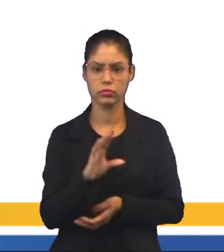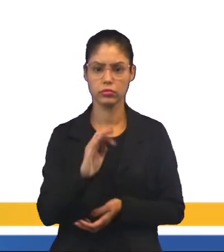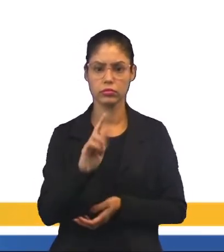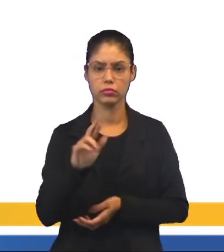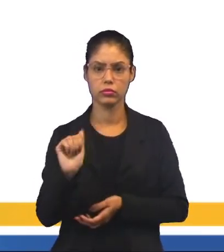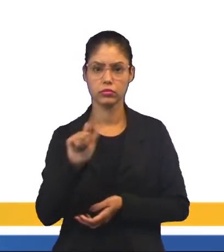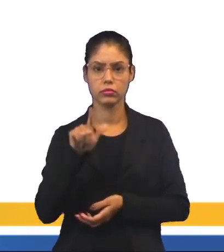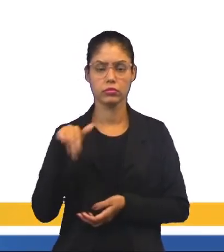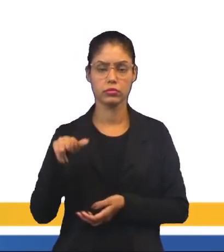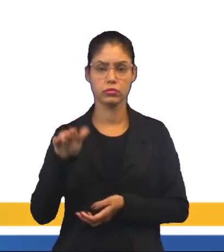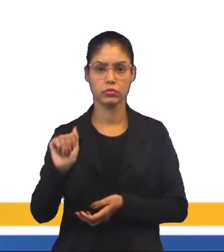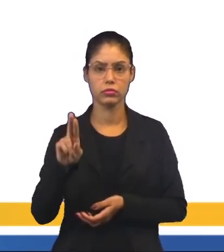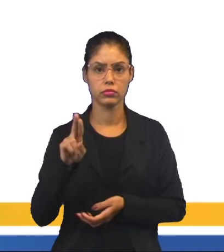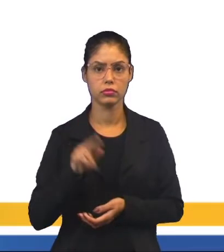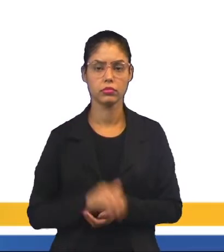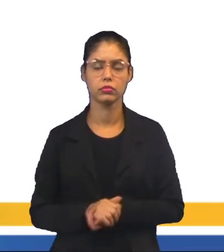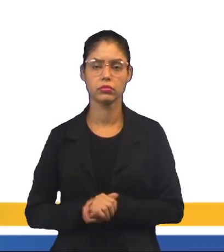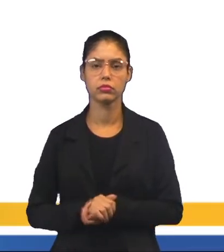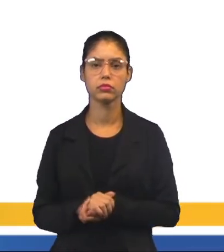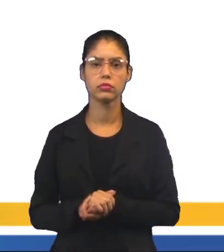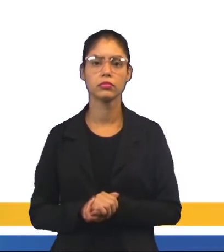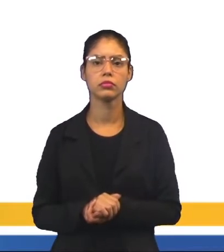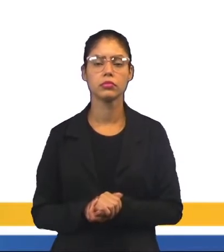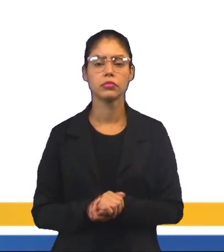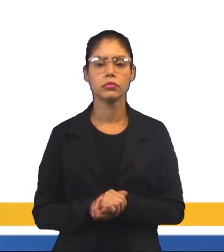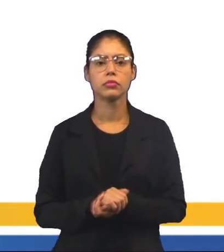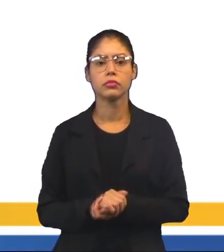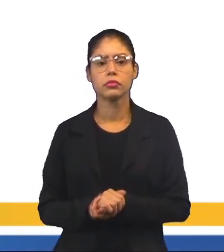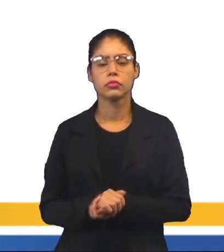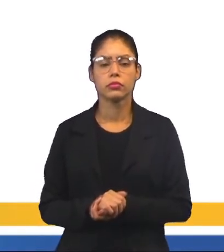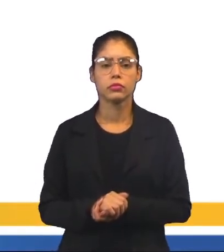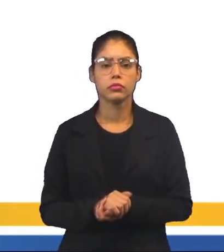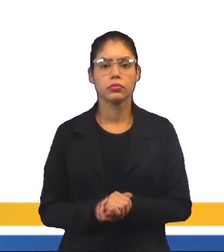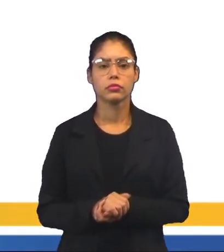de coeficiente linear.